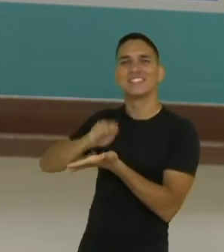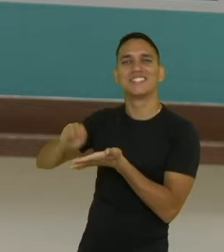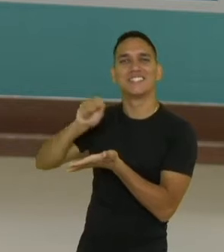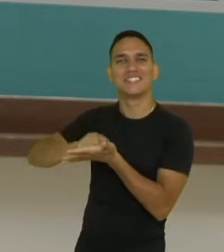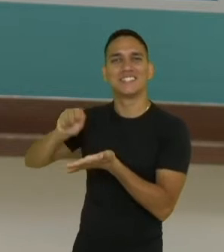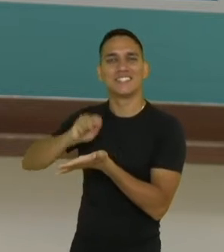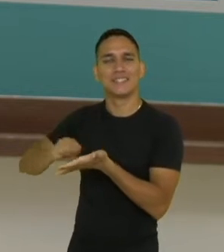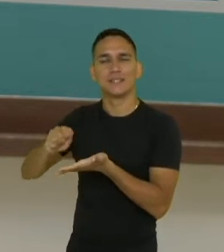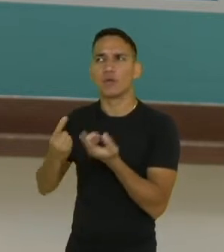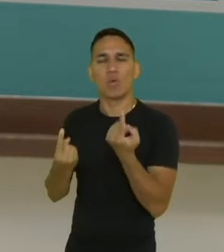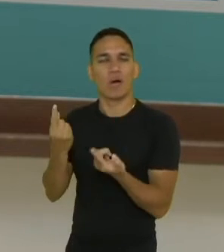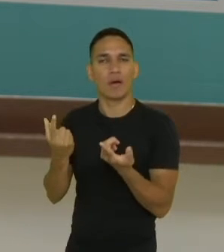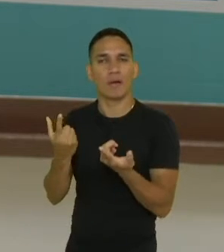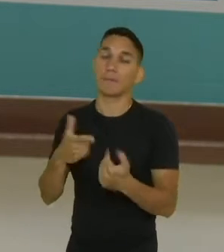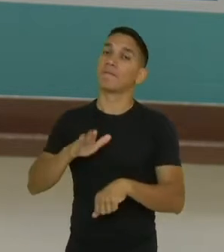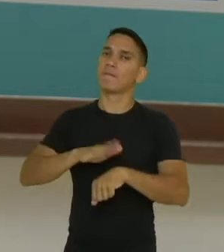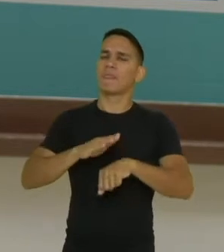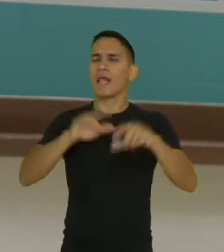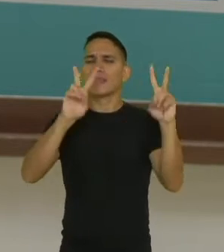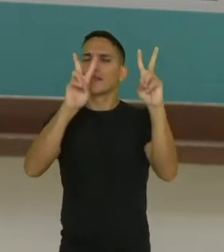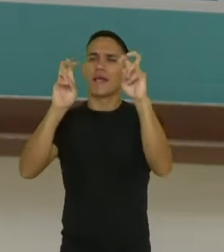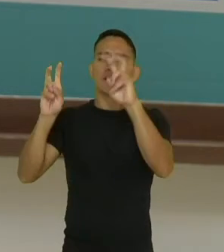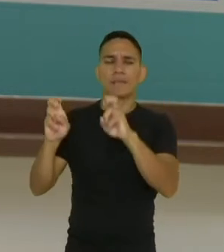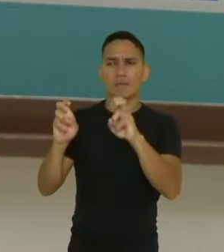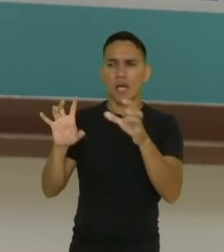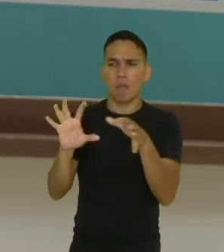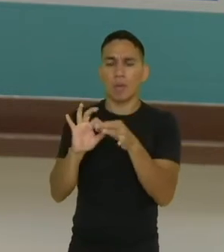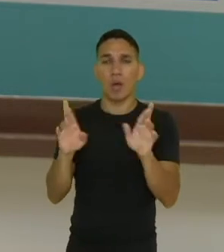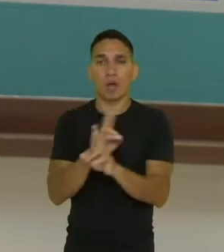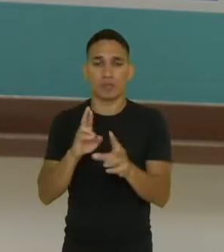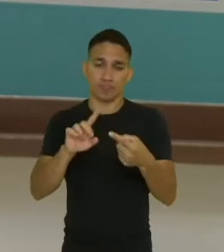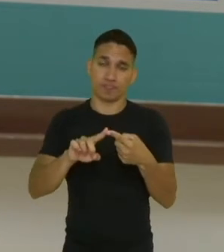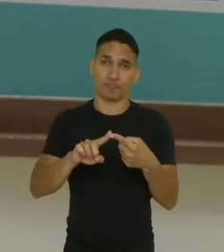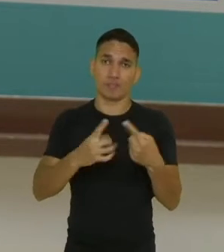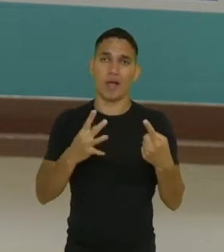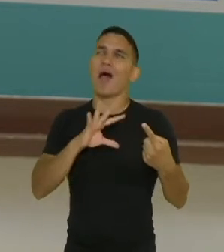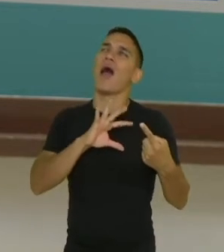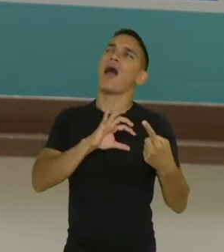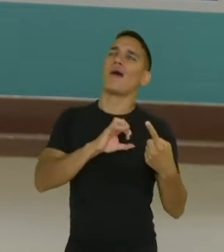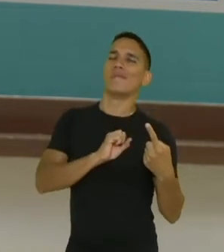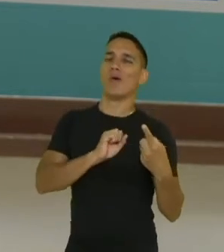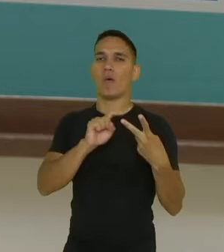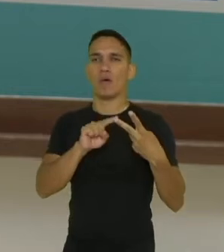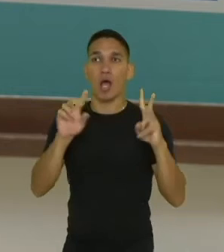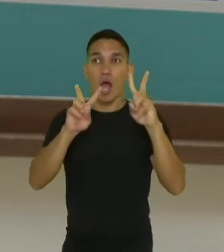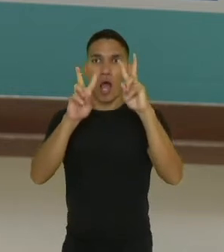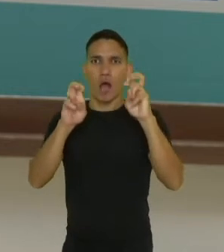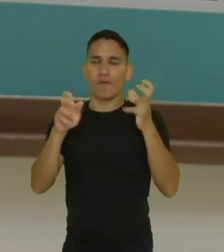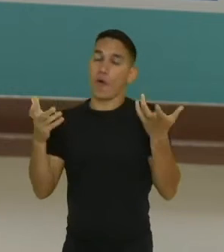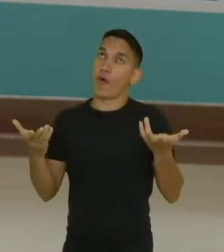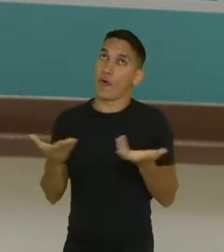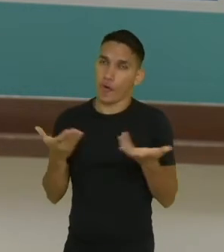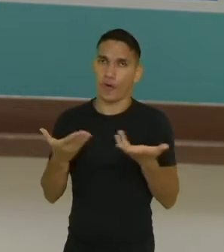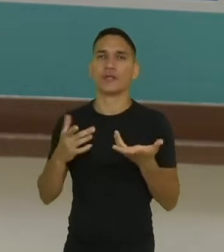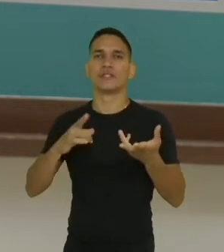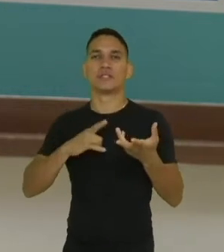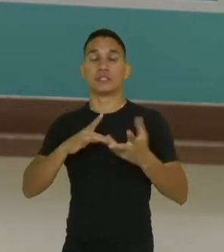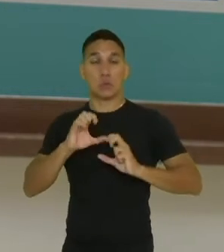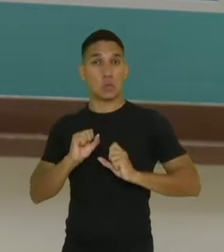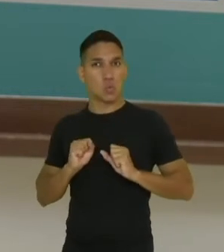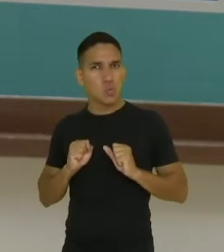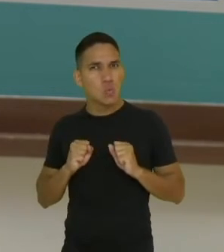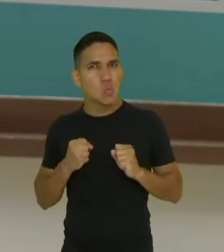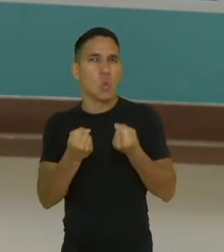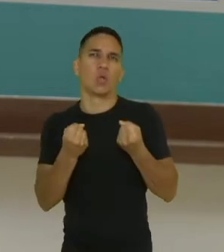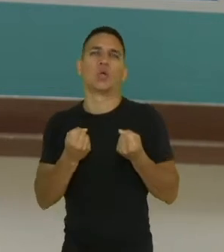poesias? Quais os temas envolvidos numa poesia? Amor, temas em voga hoje em dia, fortes, que